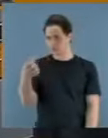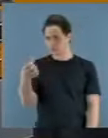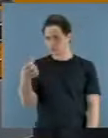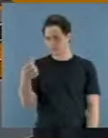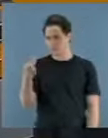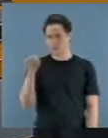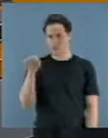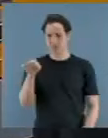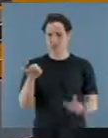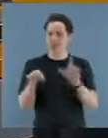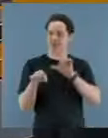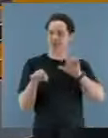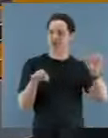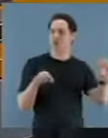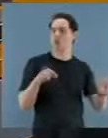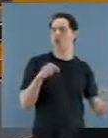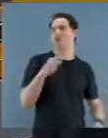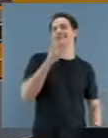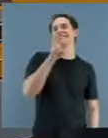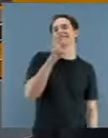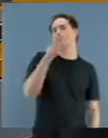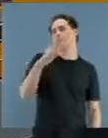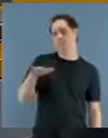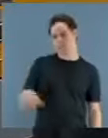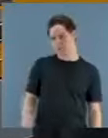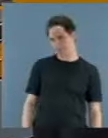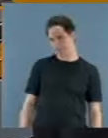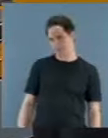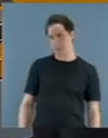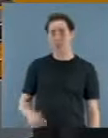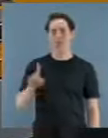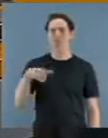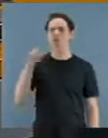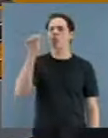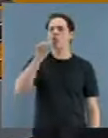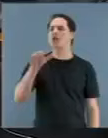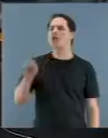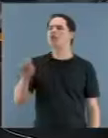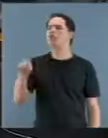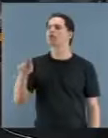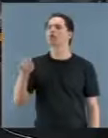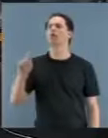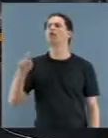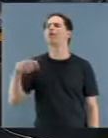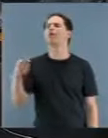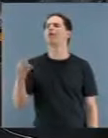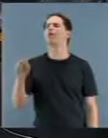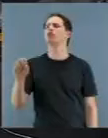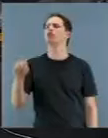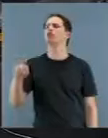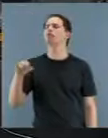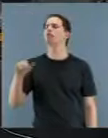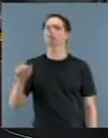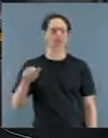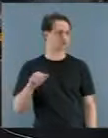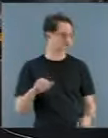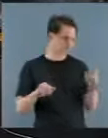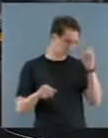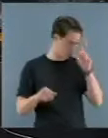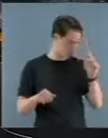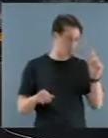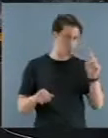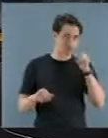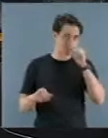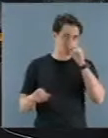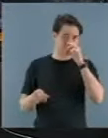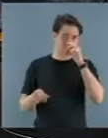e 17h30. Depois, uma tal de Sônia, o senhor sabe quem é a Sônia? Quem é a Sônia? Não me lembro. O senhor não lembra, está